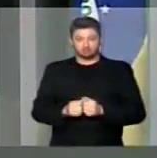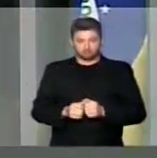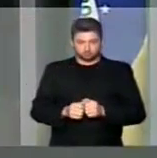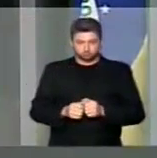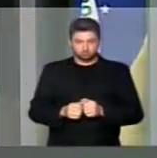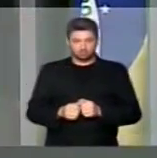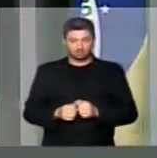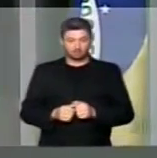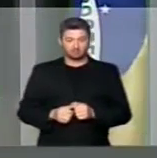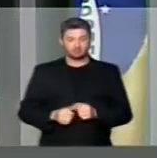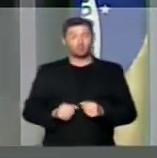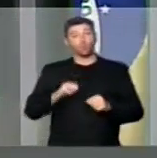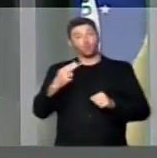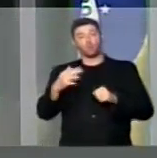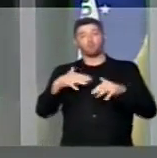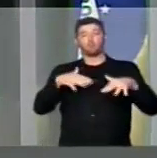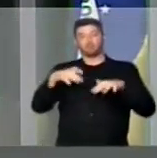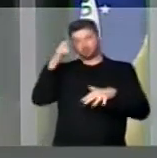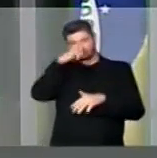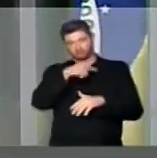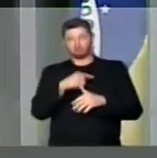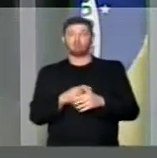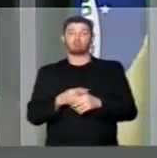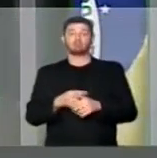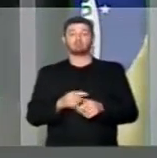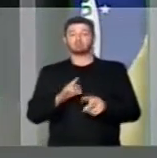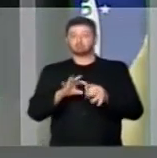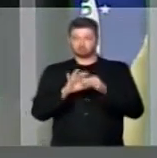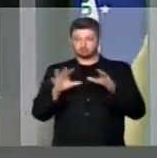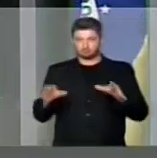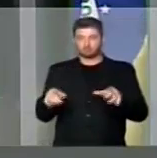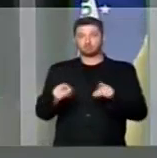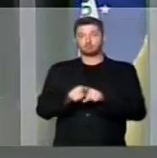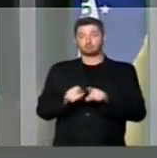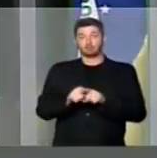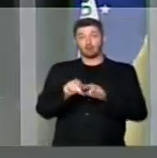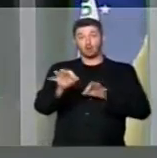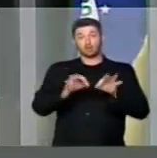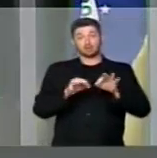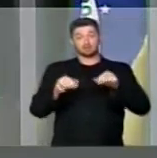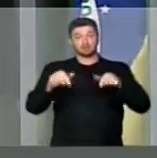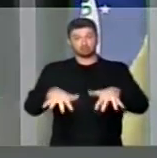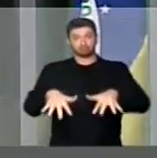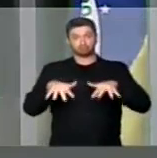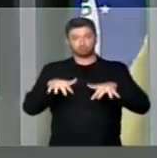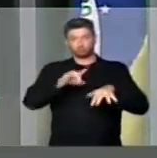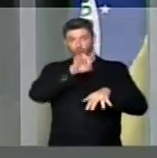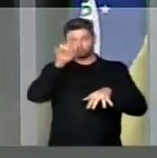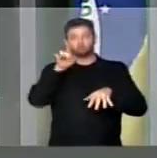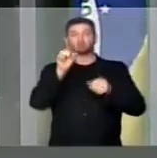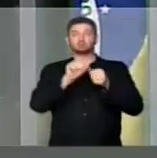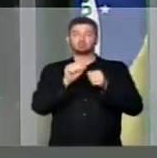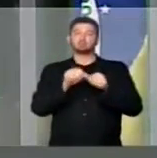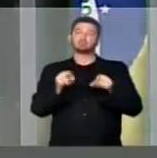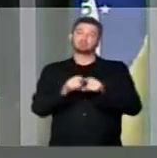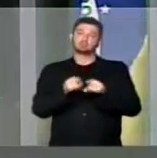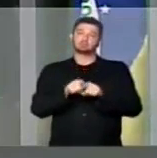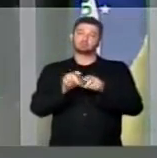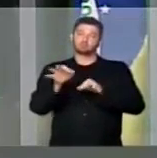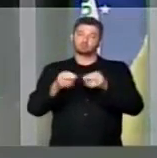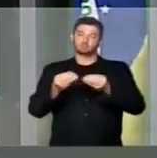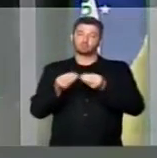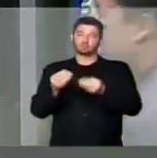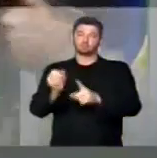e com mobilidade reduzida, que deverão ser disponibilizados pela organização do evento, promovendo, assim,